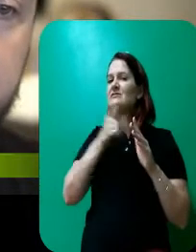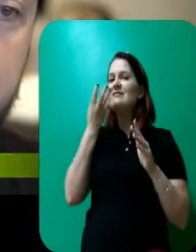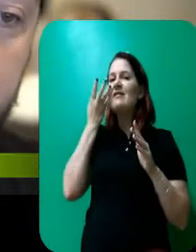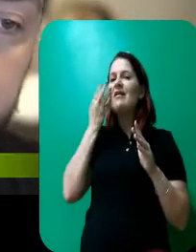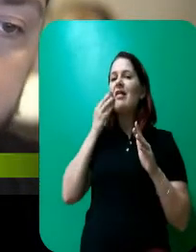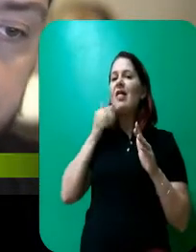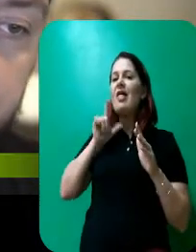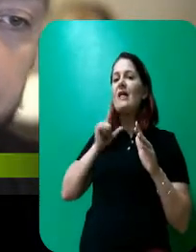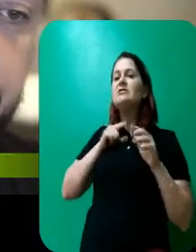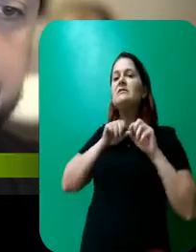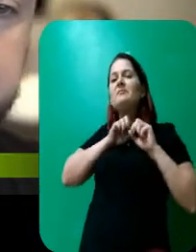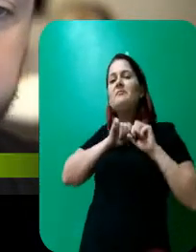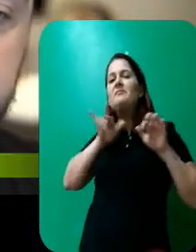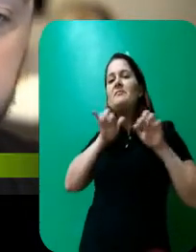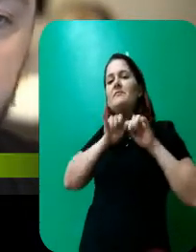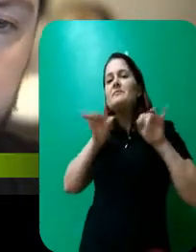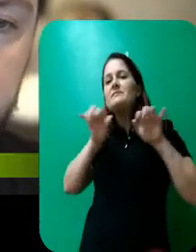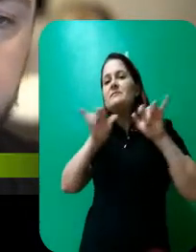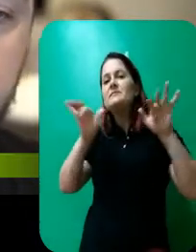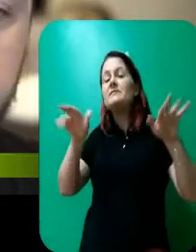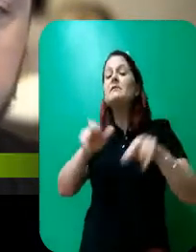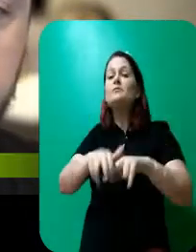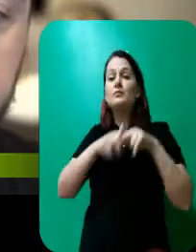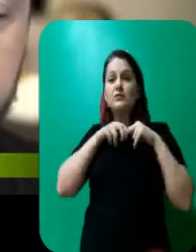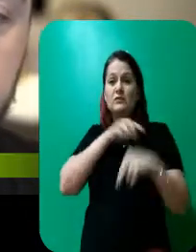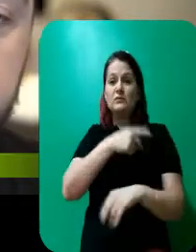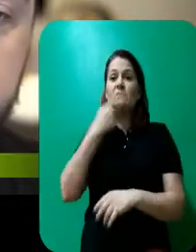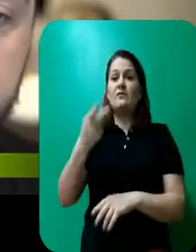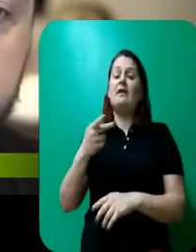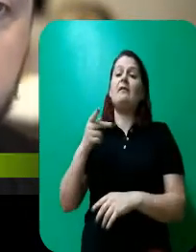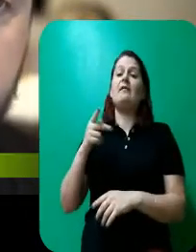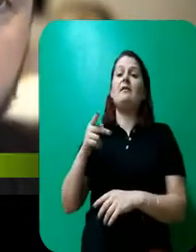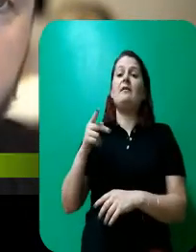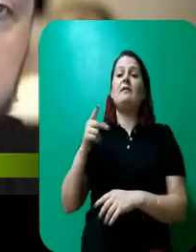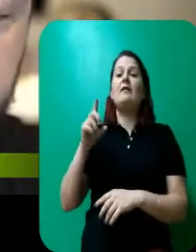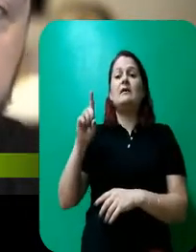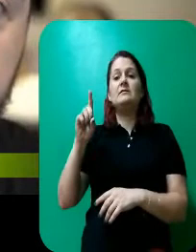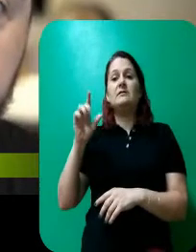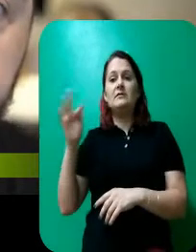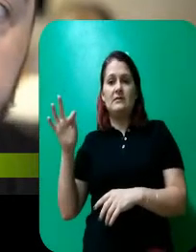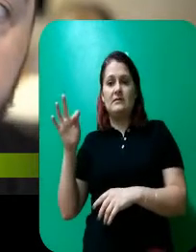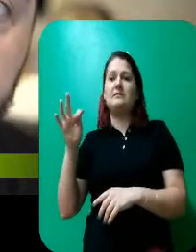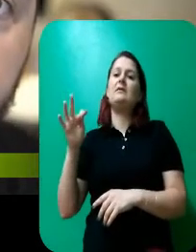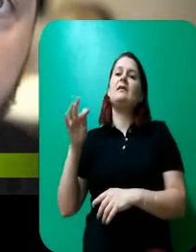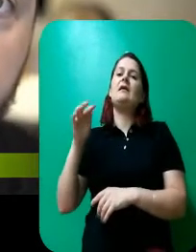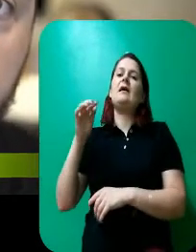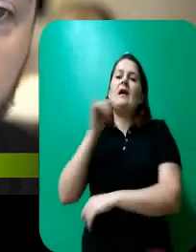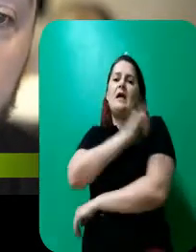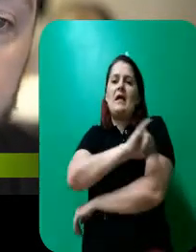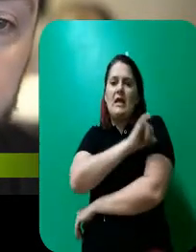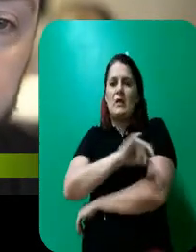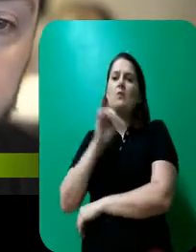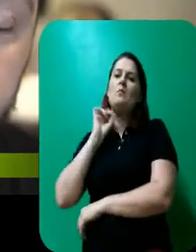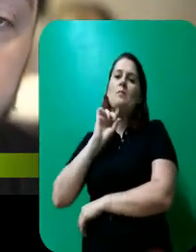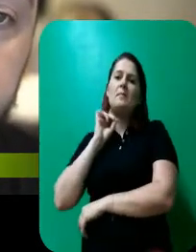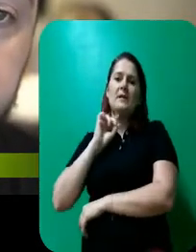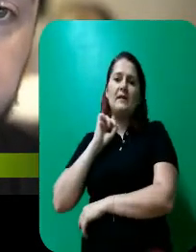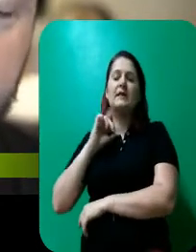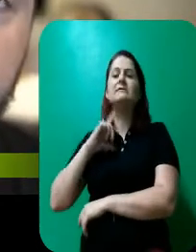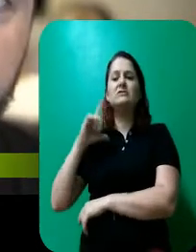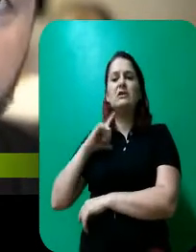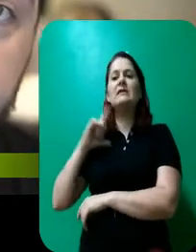Distrito Federal, Rio de Janeiro, Minas Gerais e mais algumas regiões, a gente já tem a transmissão localizada do